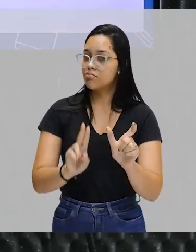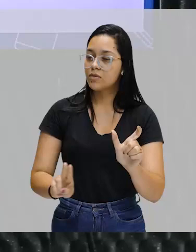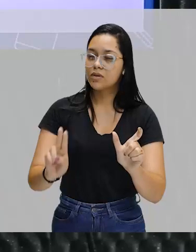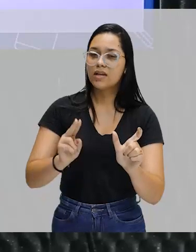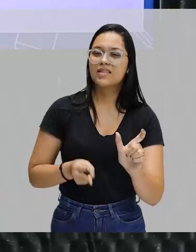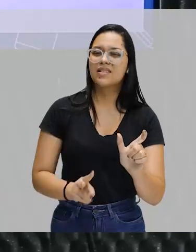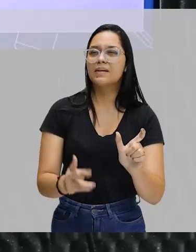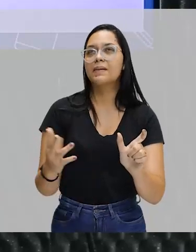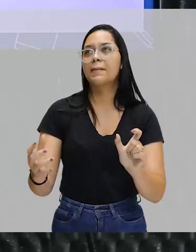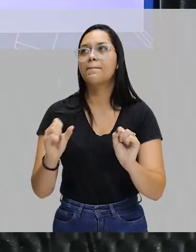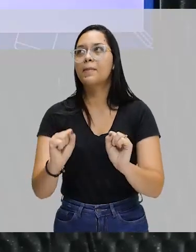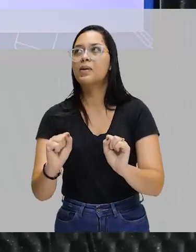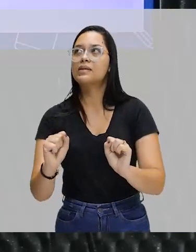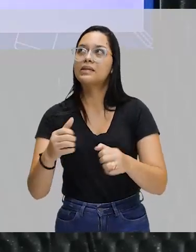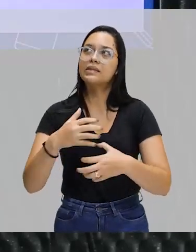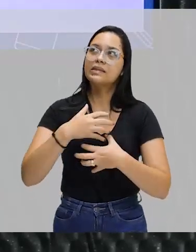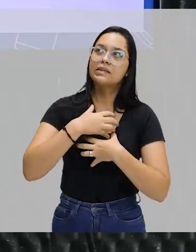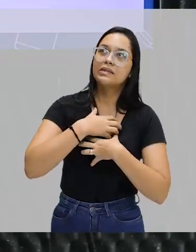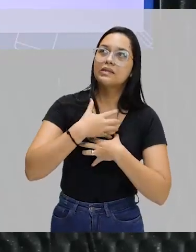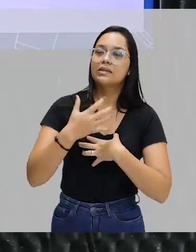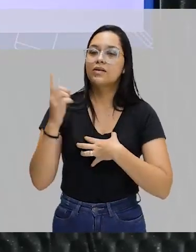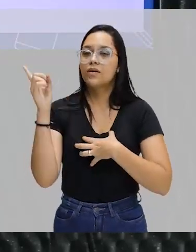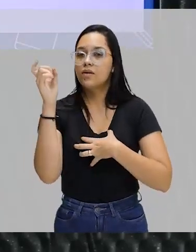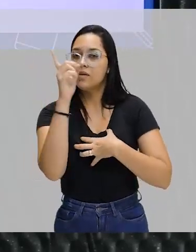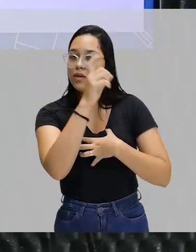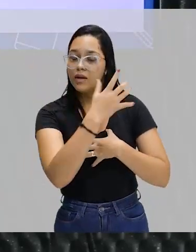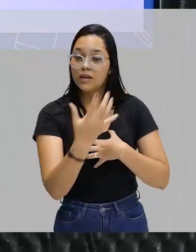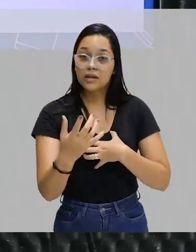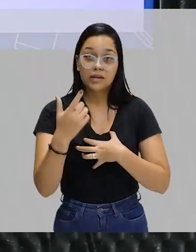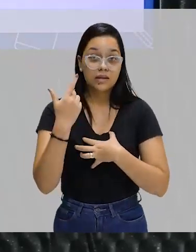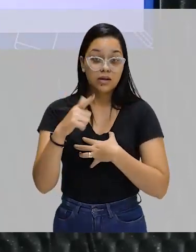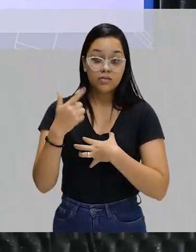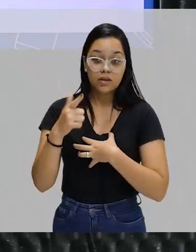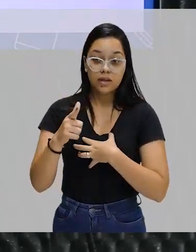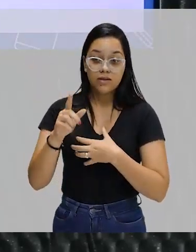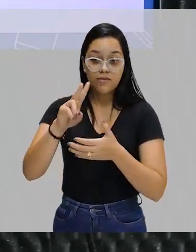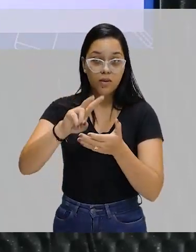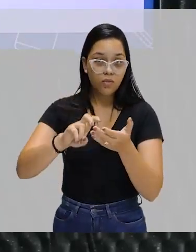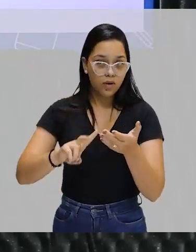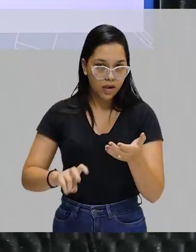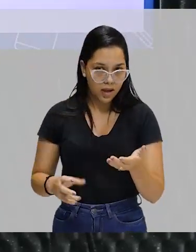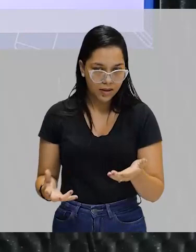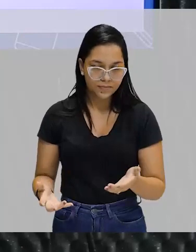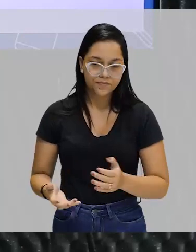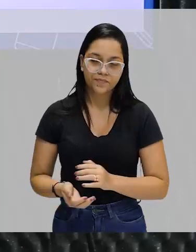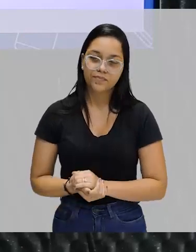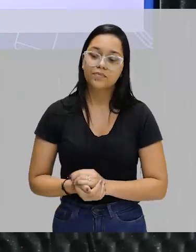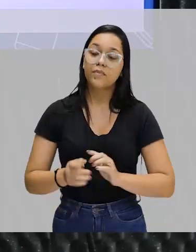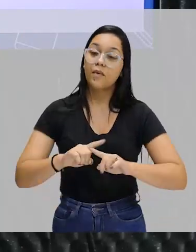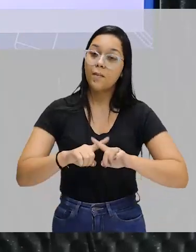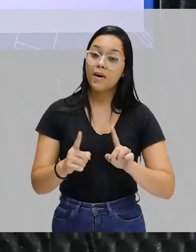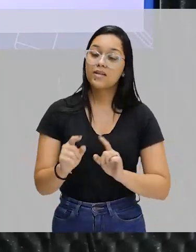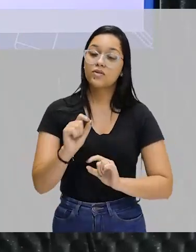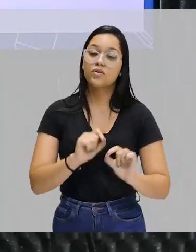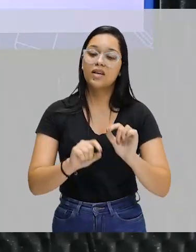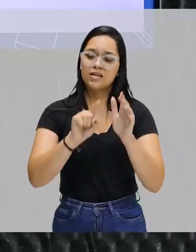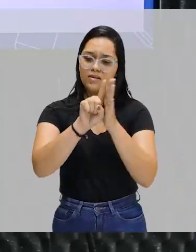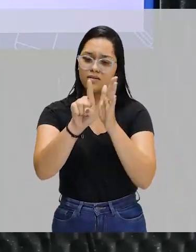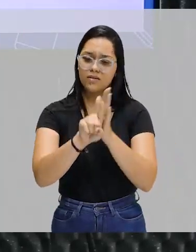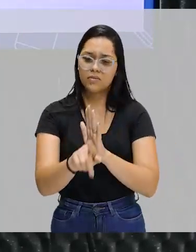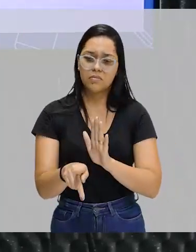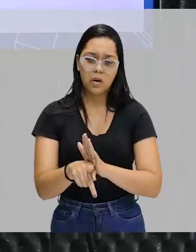frequência, a gente pode sentir um pouco de dificuldade, visto que não faz parte do nosso vocabulário. Mas é bem aí que as